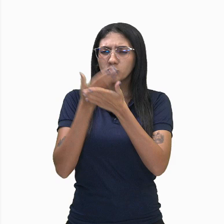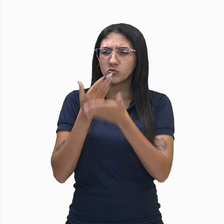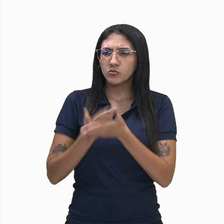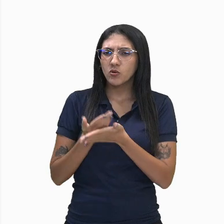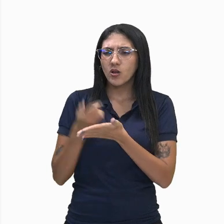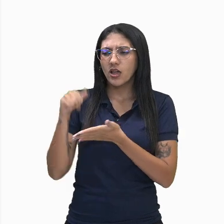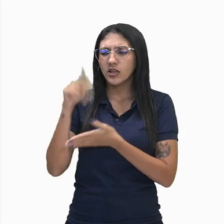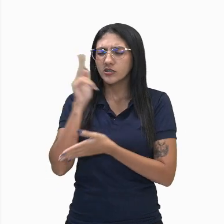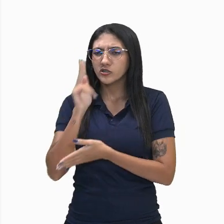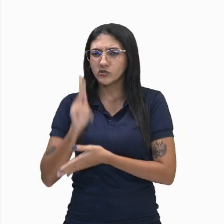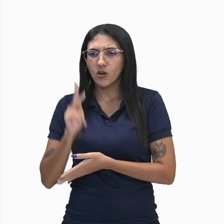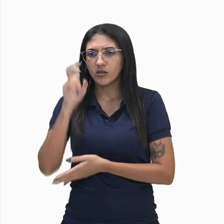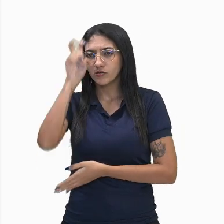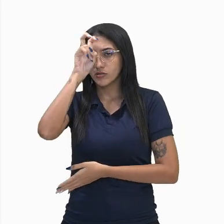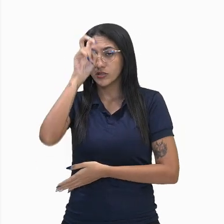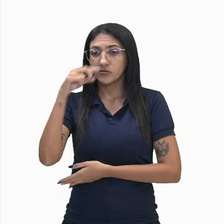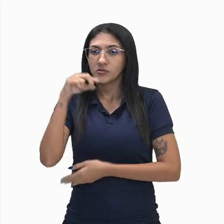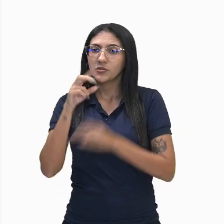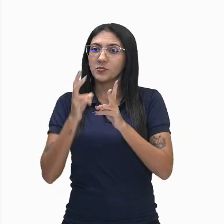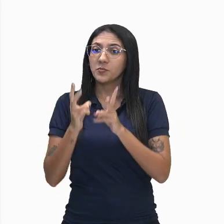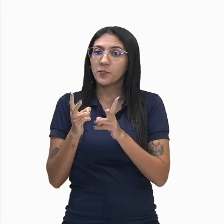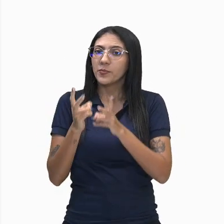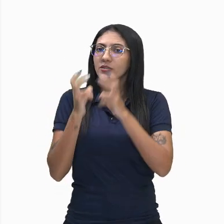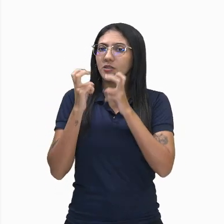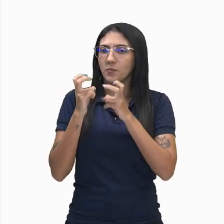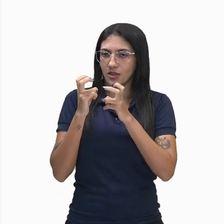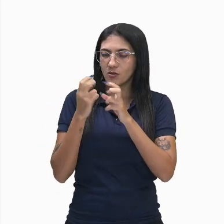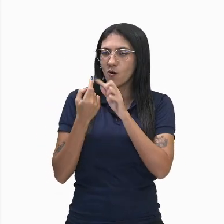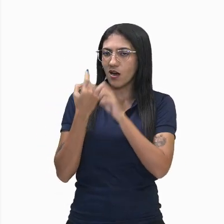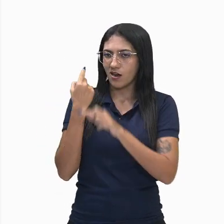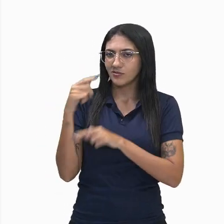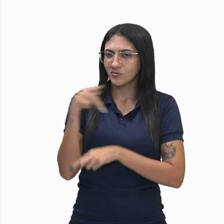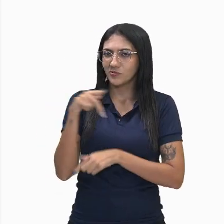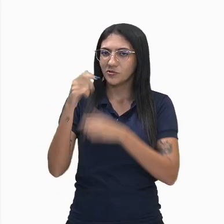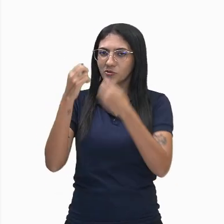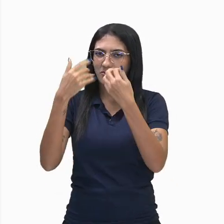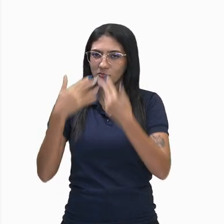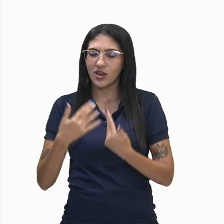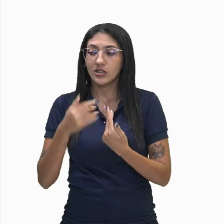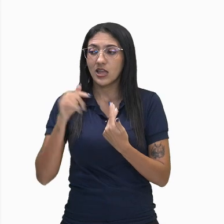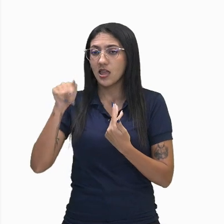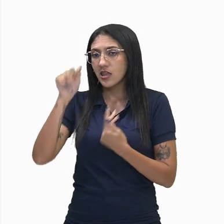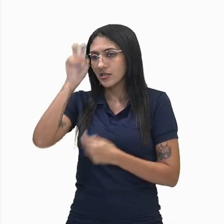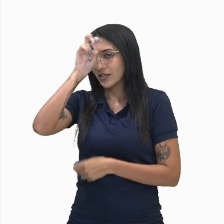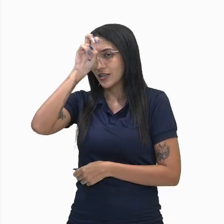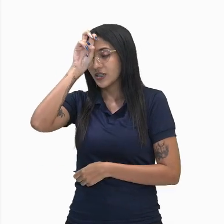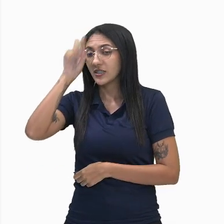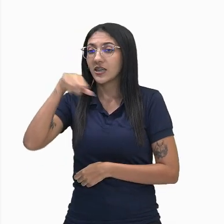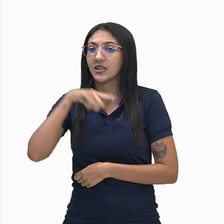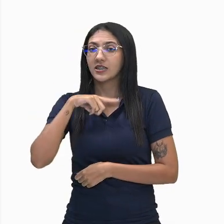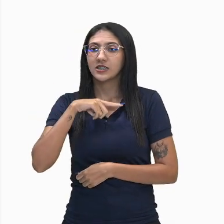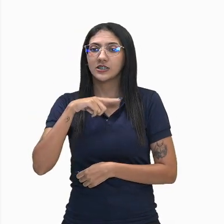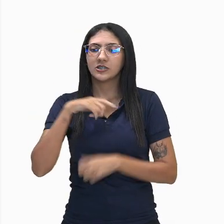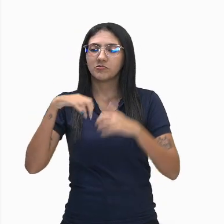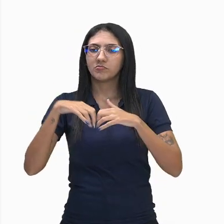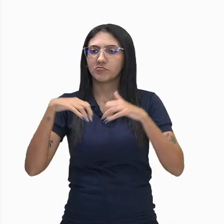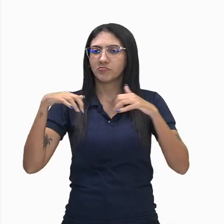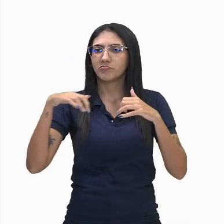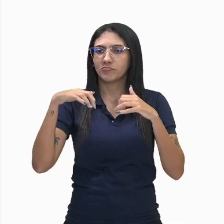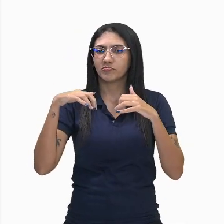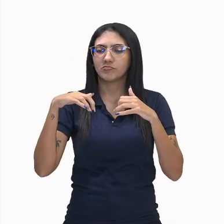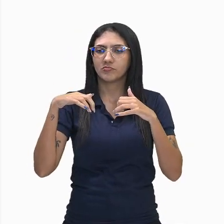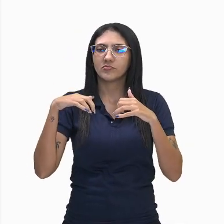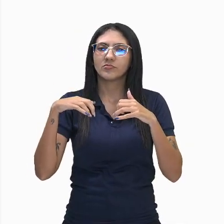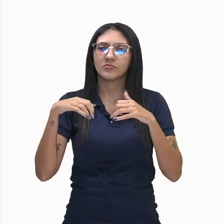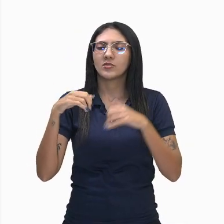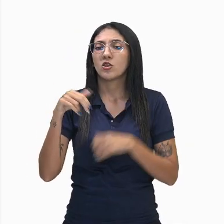egípcia, você deve ter prestado atenção quando você estudou com o professor Ian, que o Egito era dividido entre Alto e Baixo Egito, que